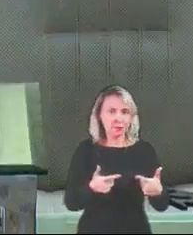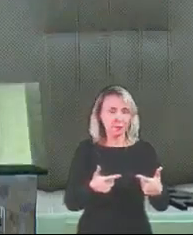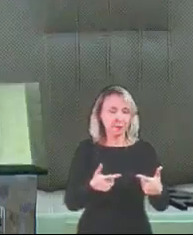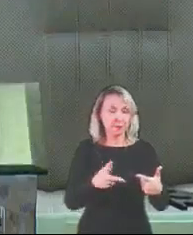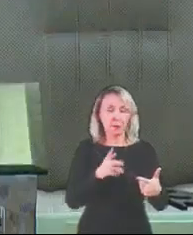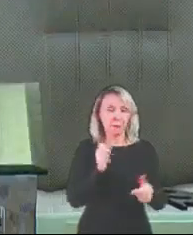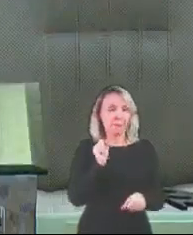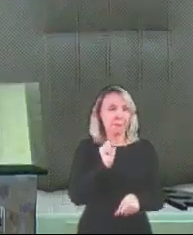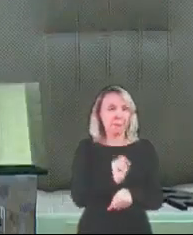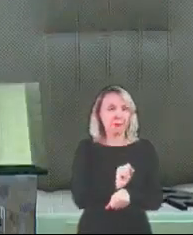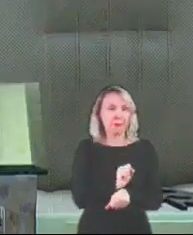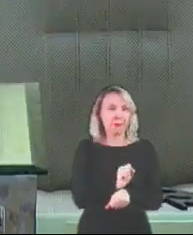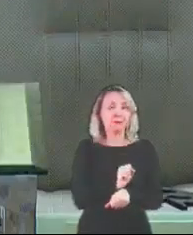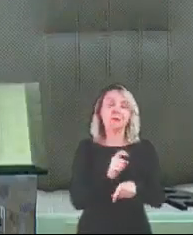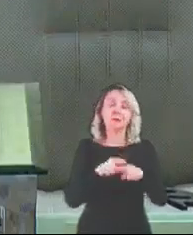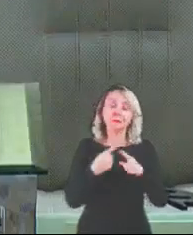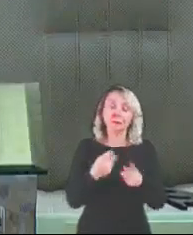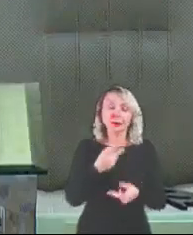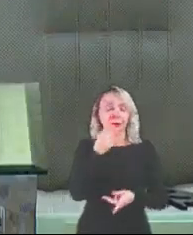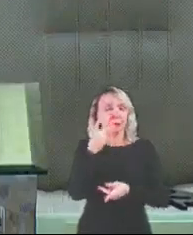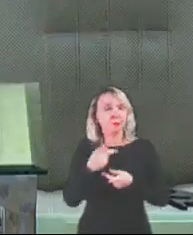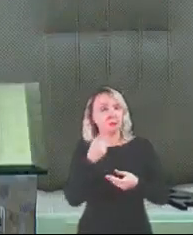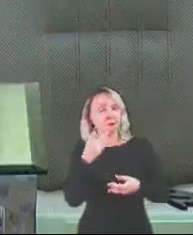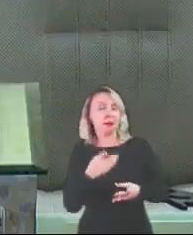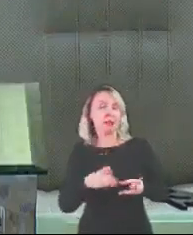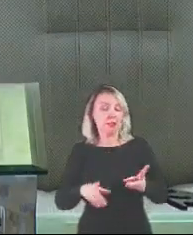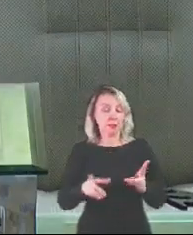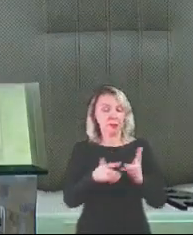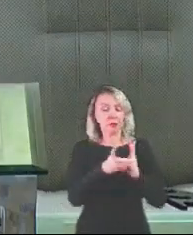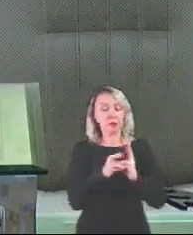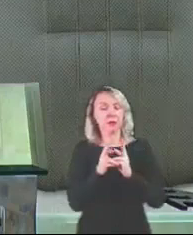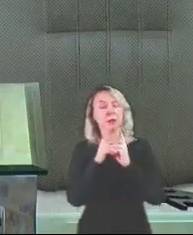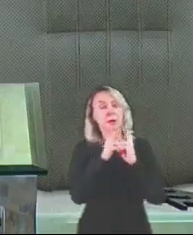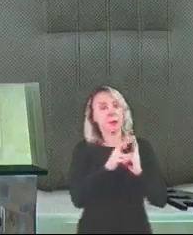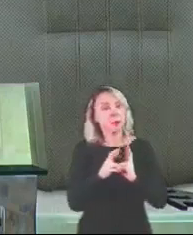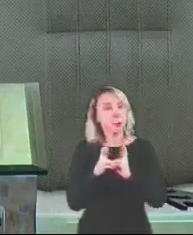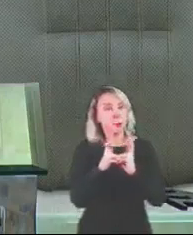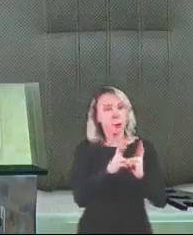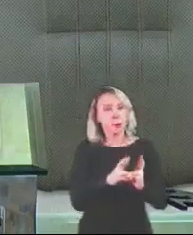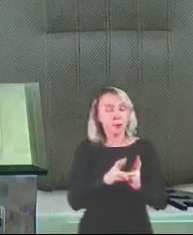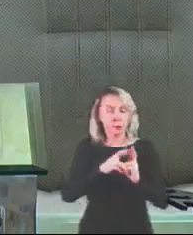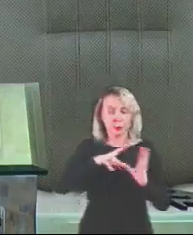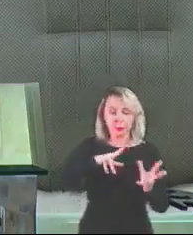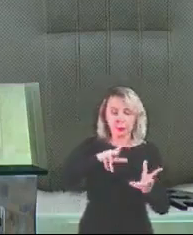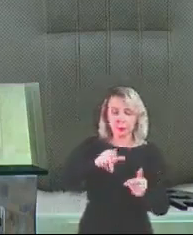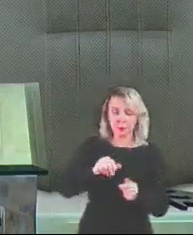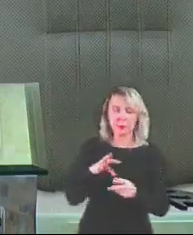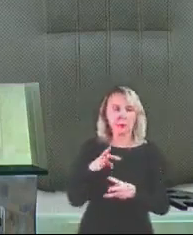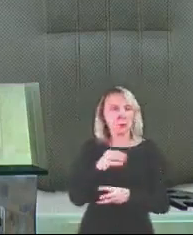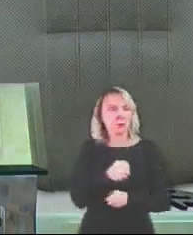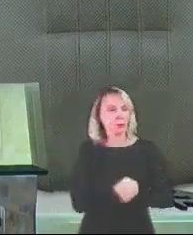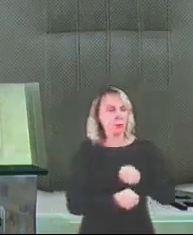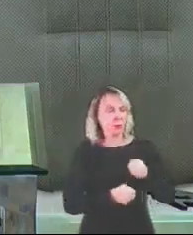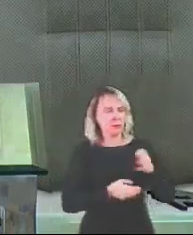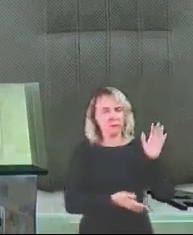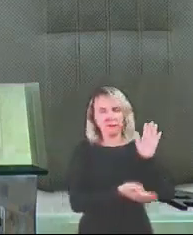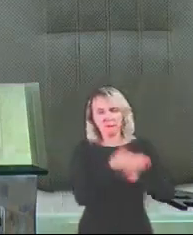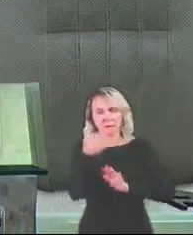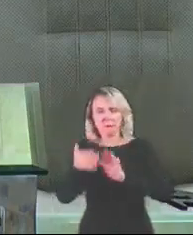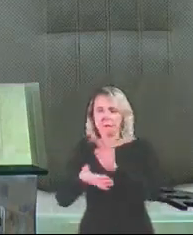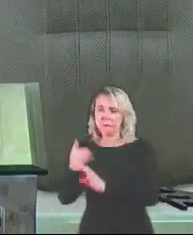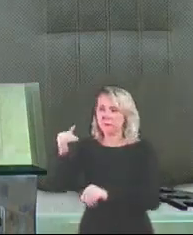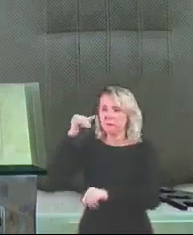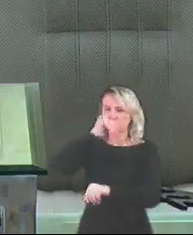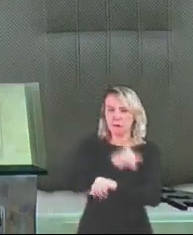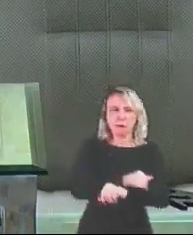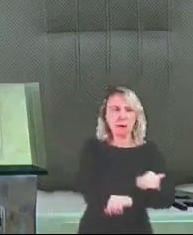em ecumenismo, falaram em governo disso, daquilo, falaram de paz. Todo mundo viajava, todo mundo vinha, avião para cá, avião